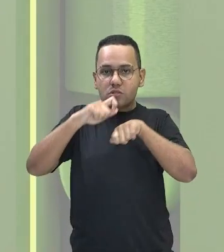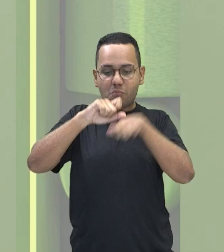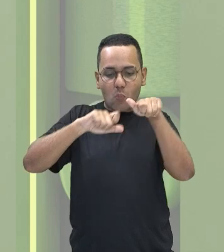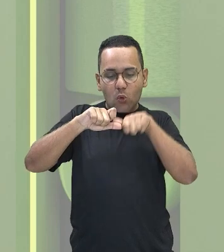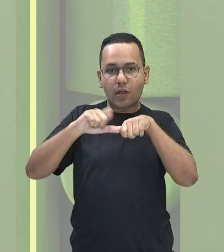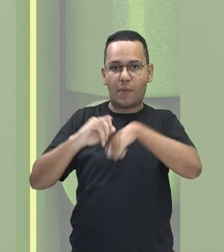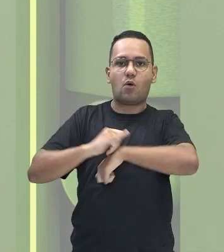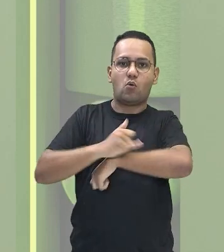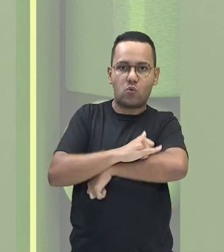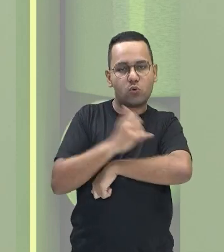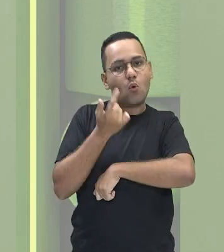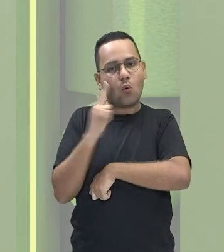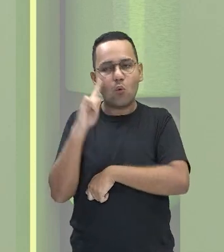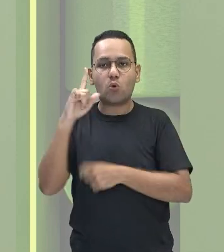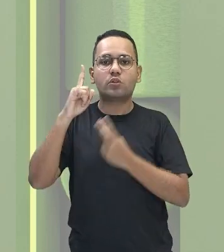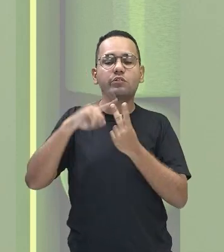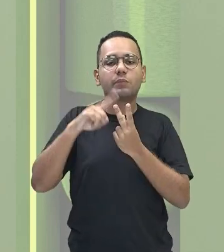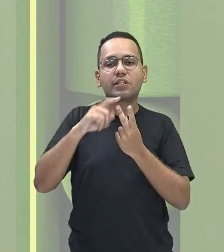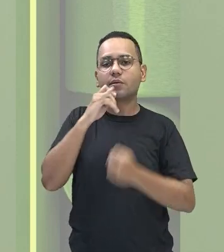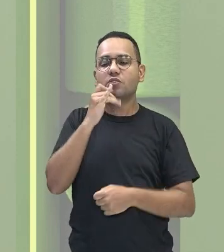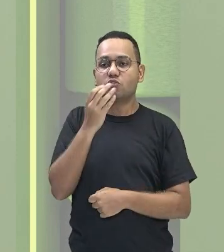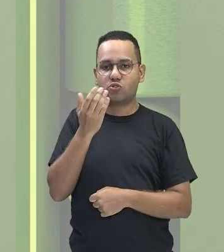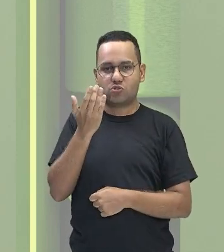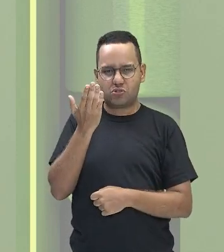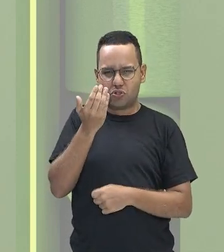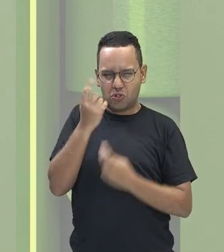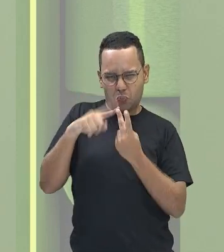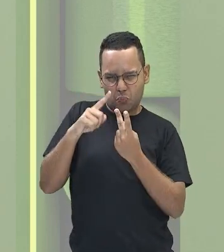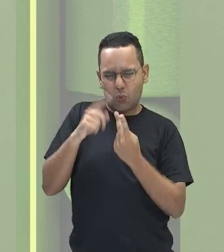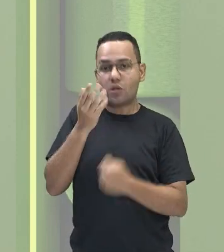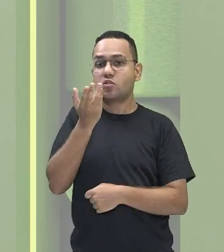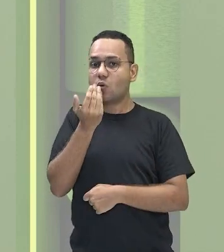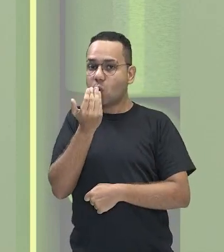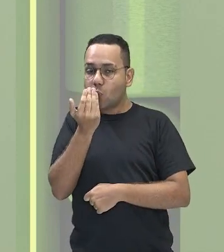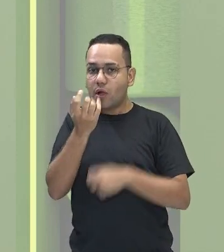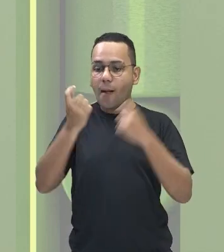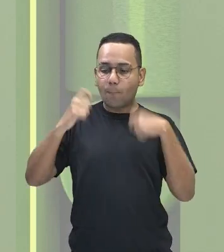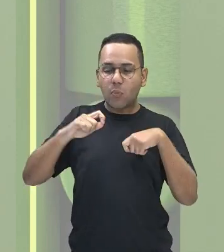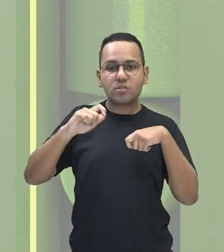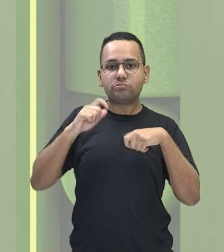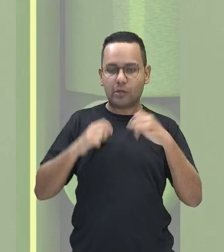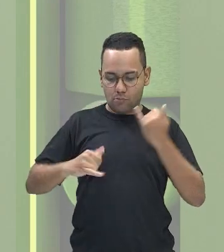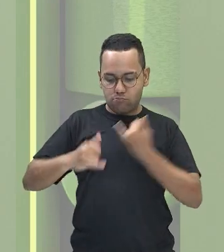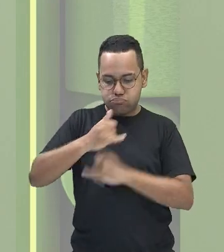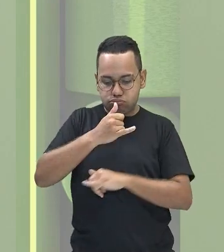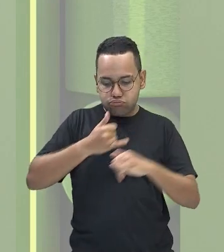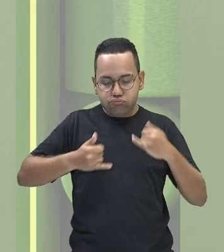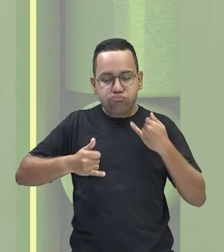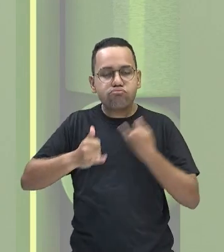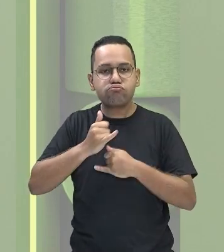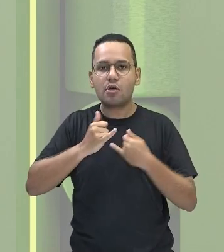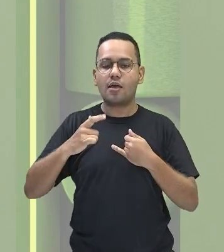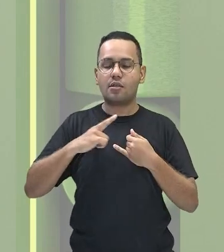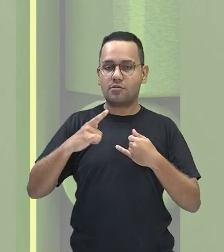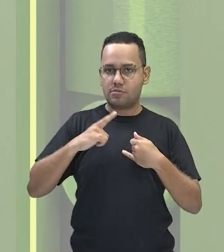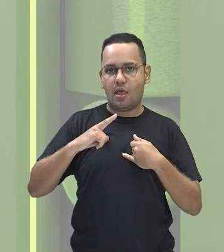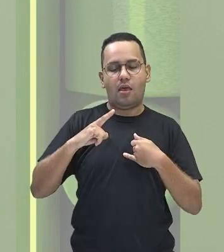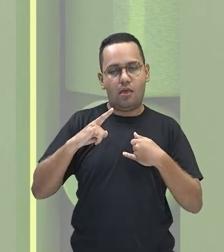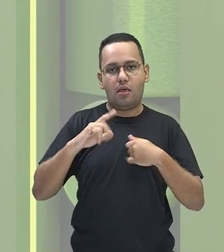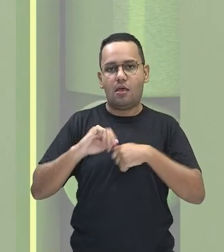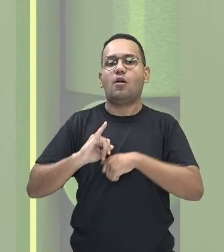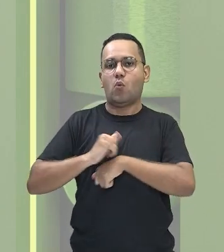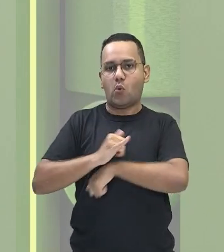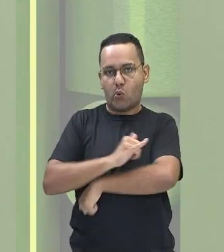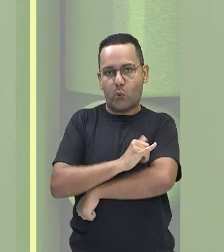tipo de alimentação, nós podemos acumular mais ou menos esse tecido. O nosso corpo ele nos